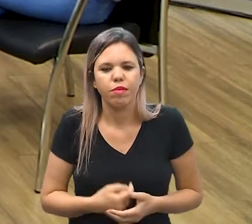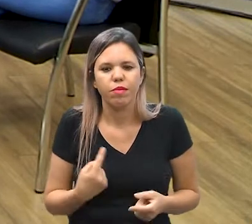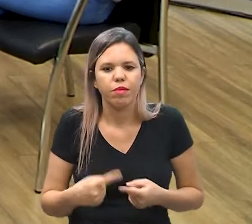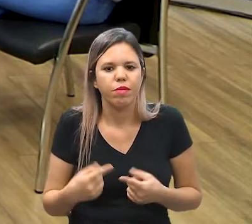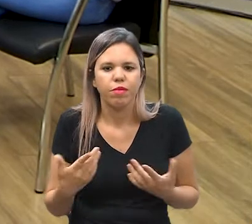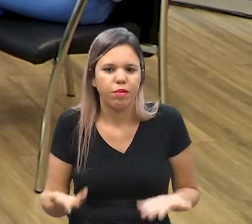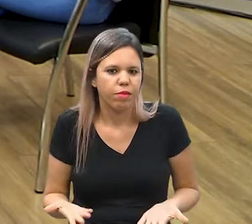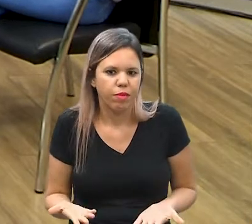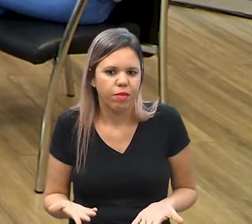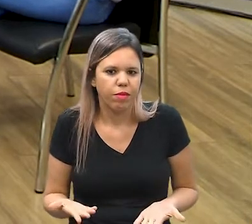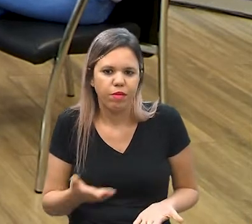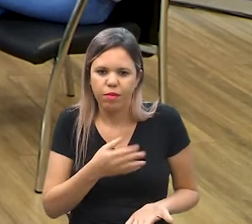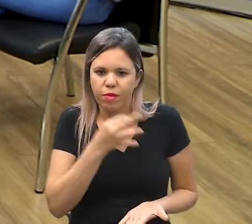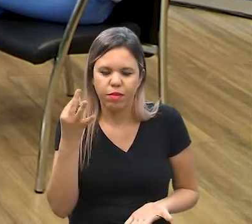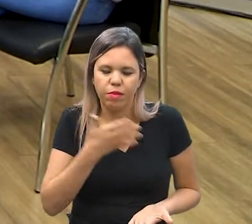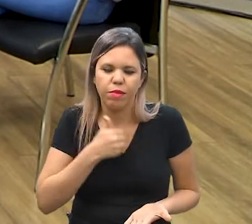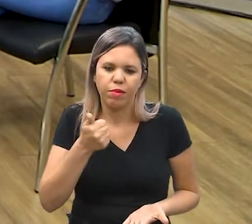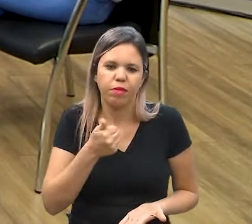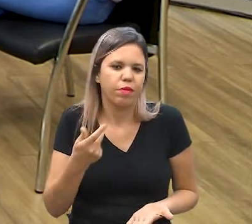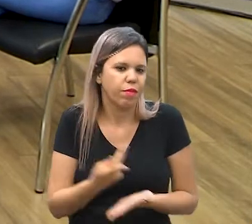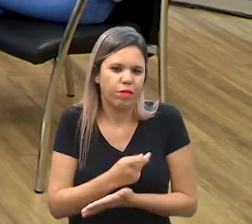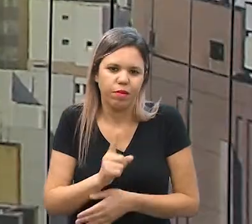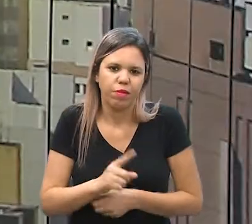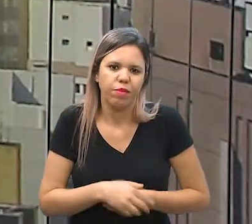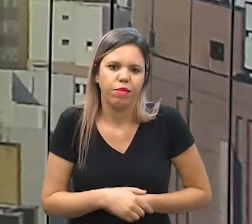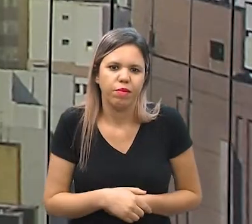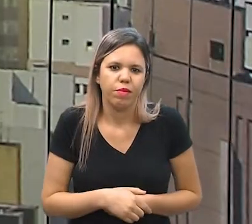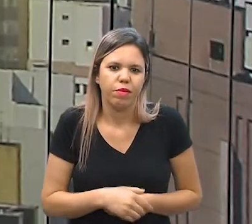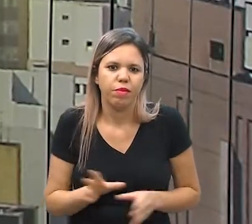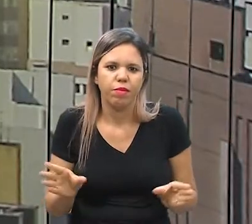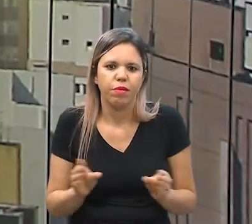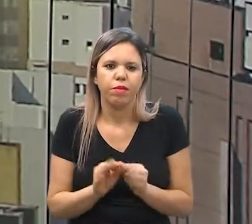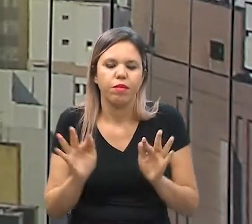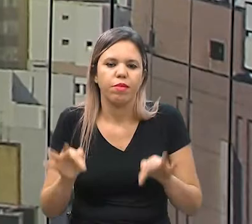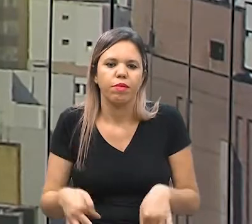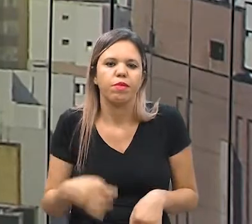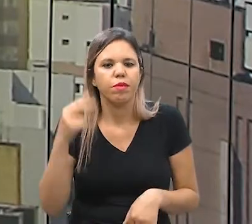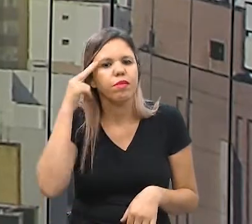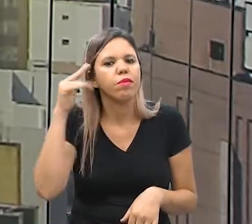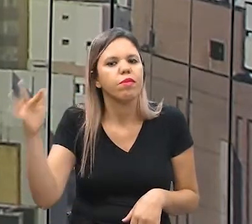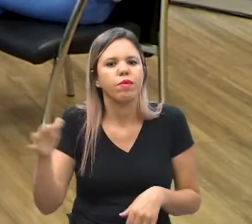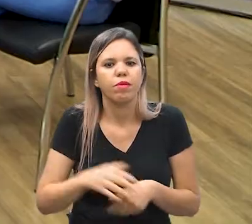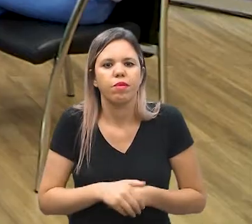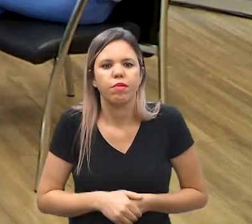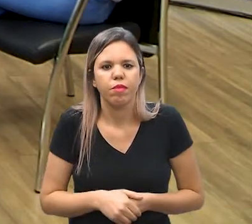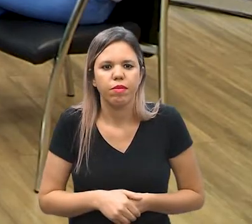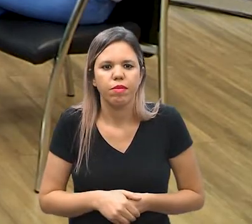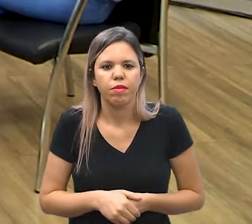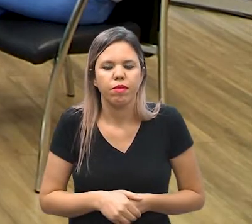porque prato favorito não tem erro. Legal. E pra gente poder encerrar um sonho?